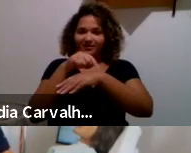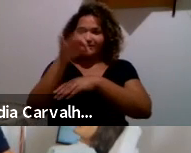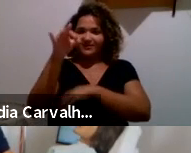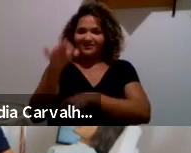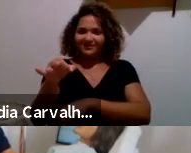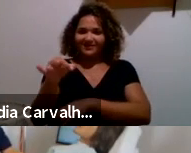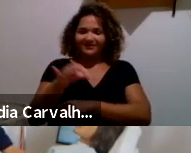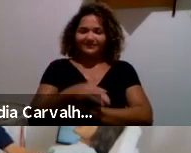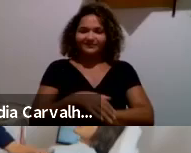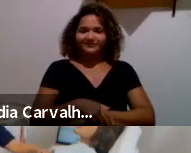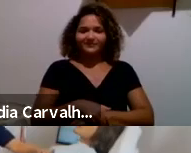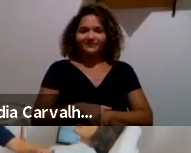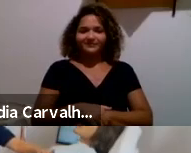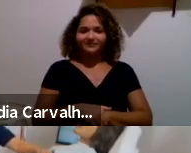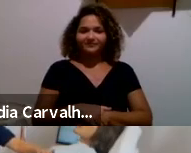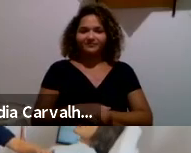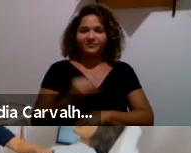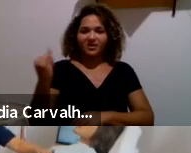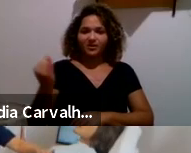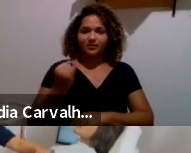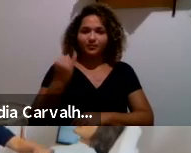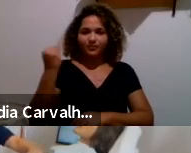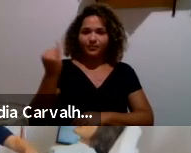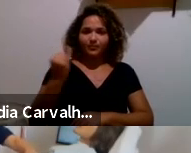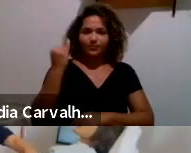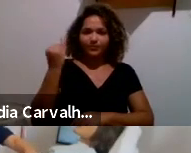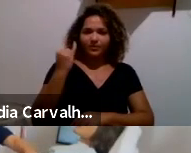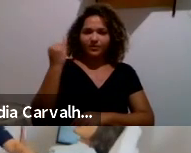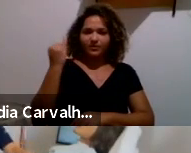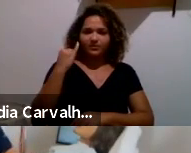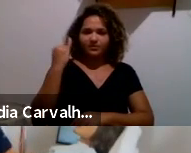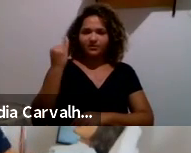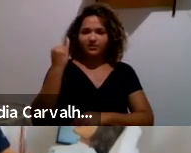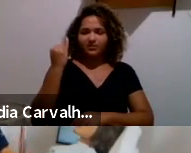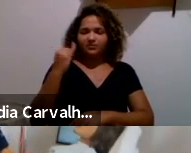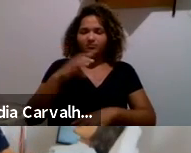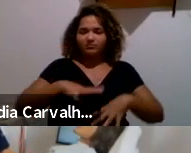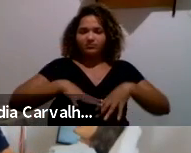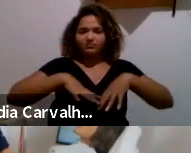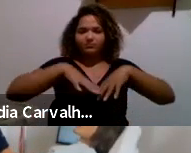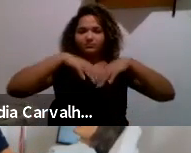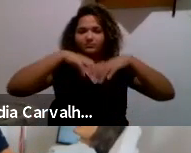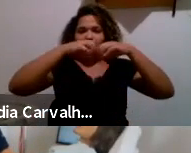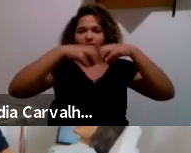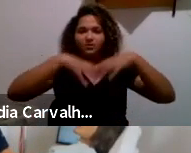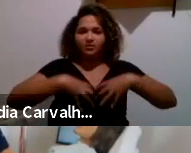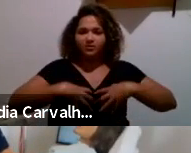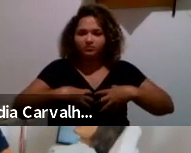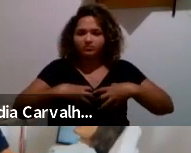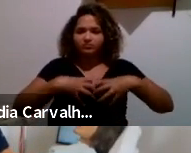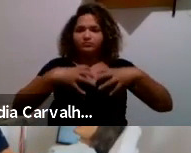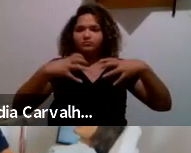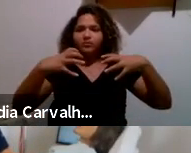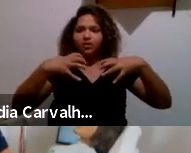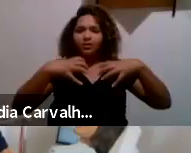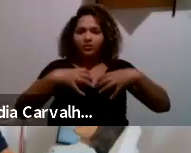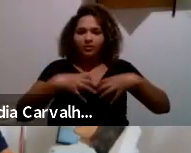tá? O mais importante é que você respire bastante para o seu bebê, para que ele nasça em boas condições.